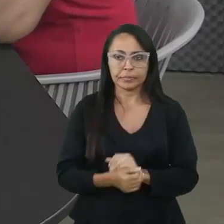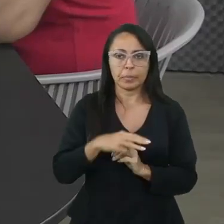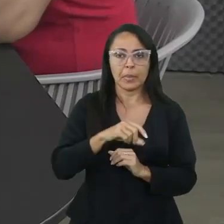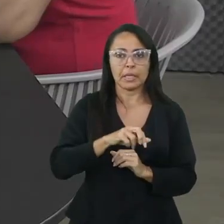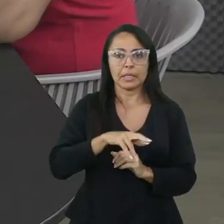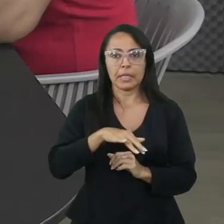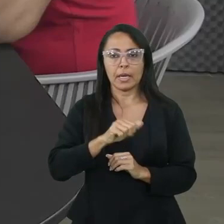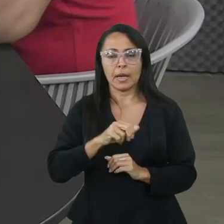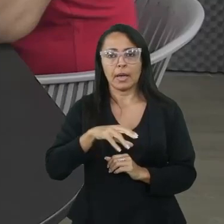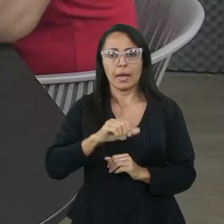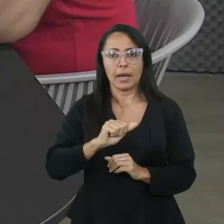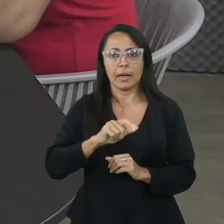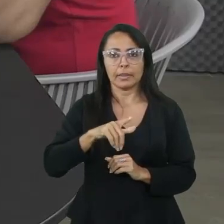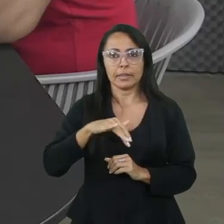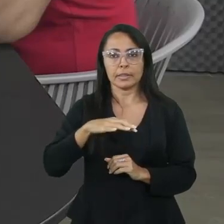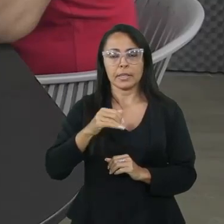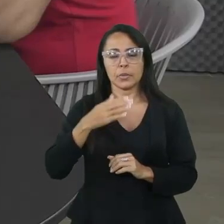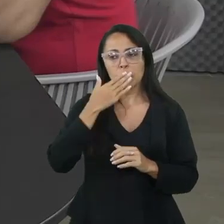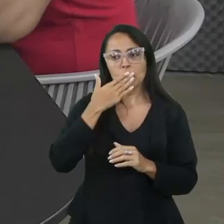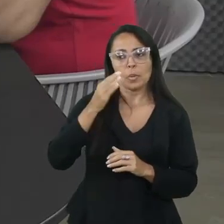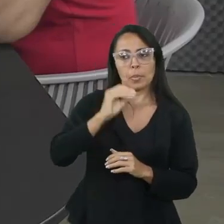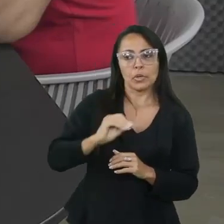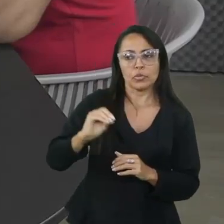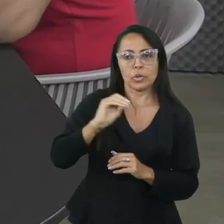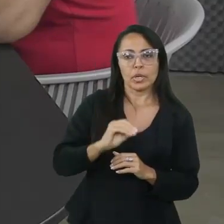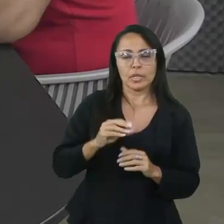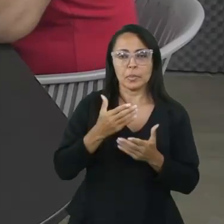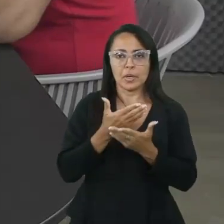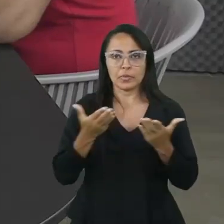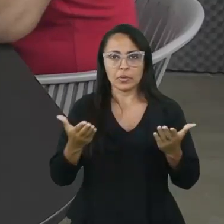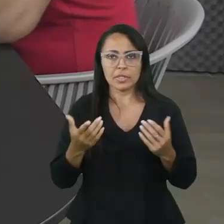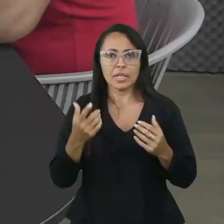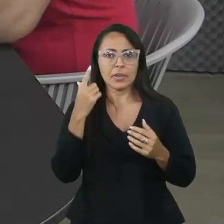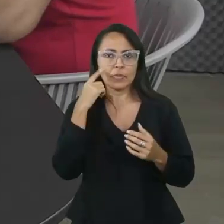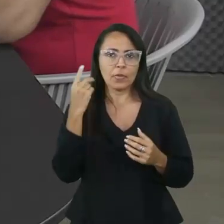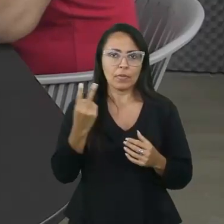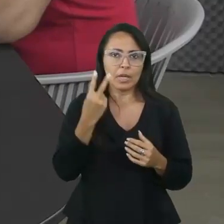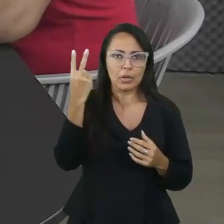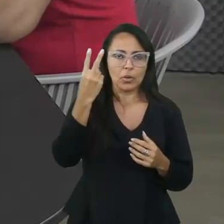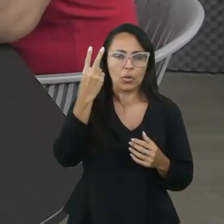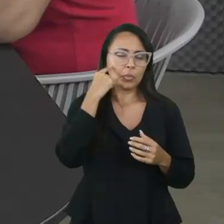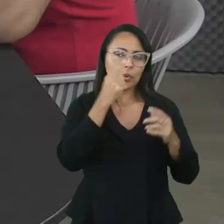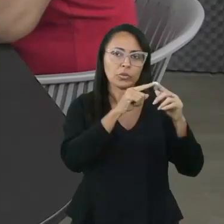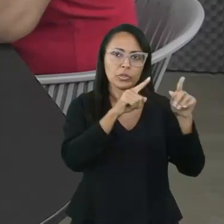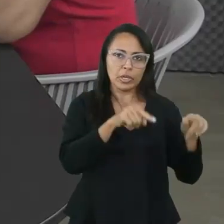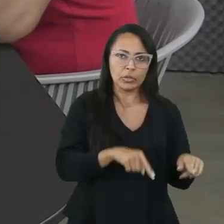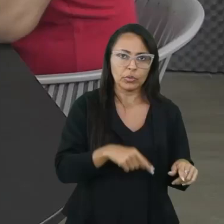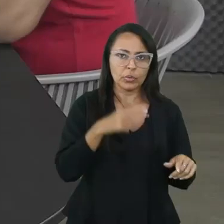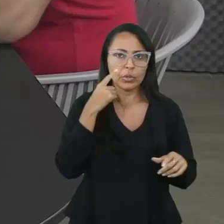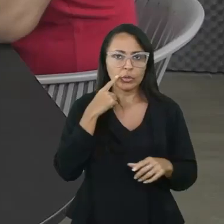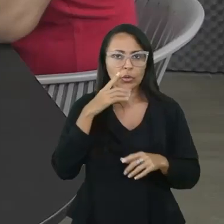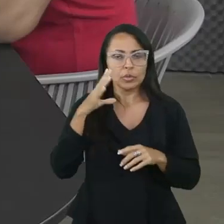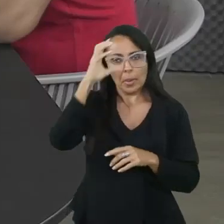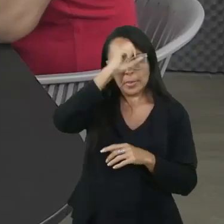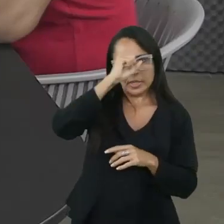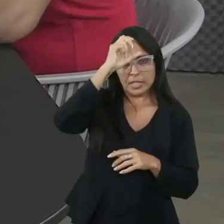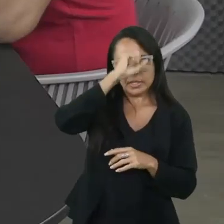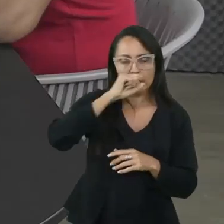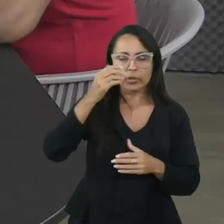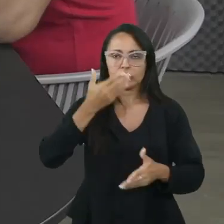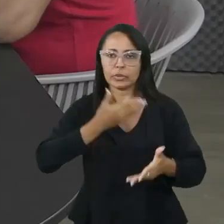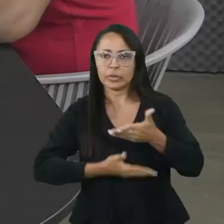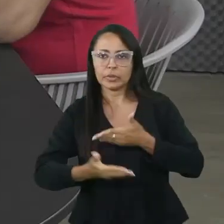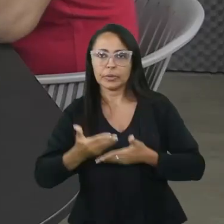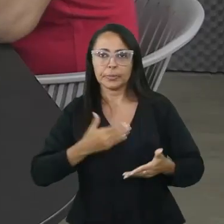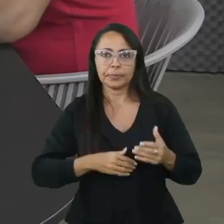muito obrigado pela ajuda que a senhora nos deu, foi muito valioso para a gente, nosso conhecimento que a gente adquiriu com a senhora. Se não me falha a